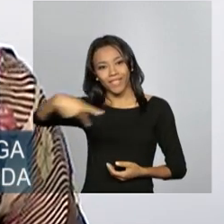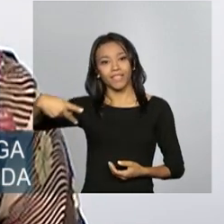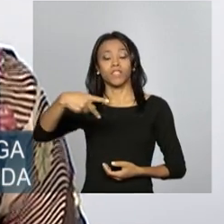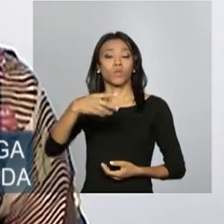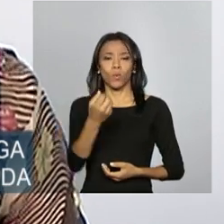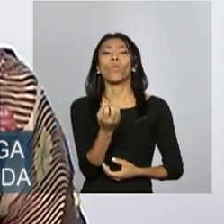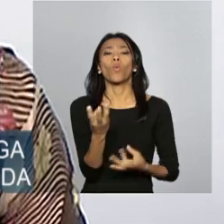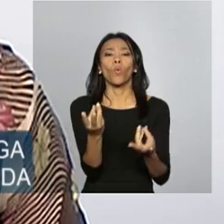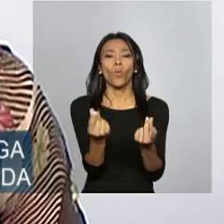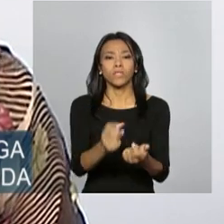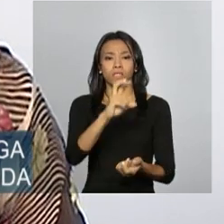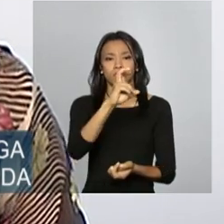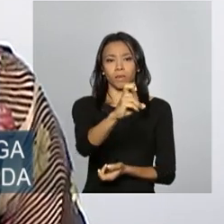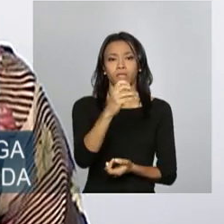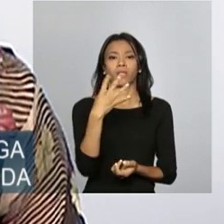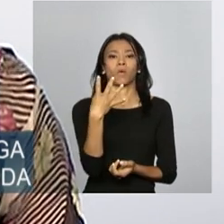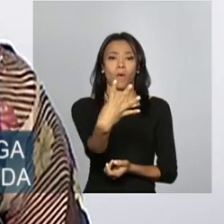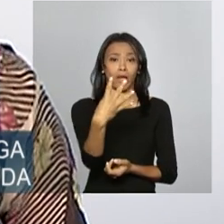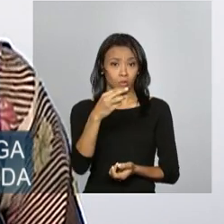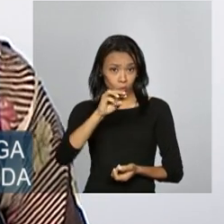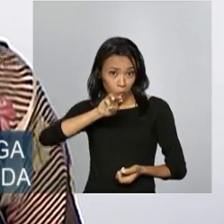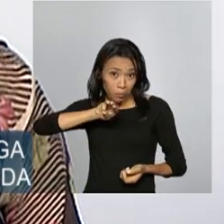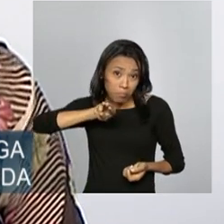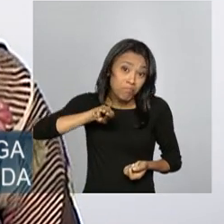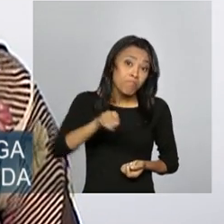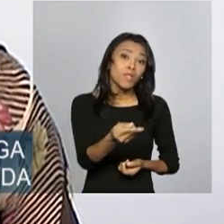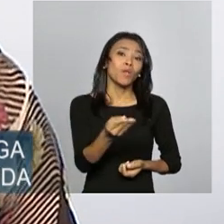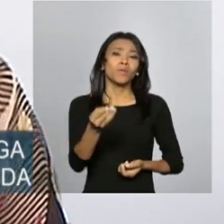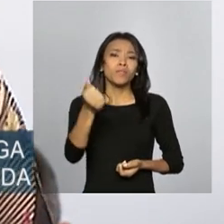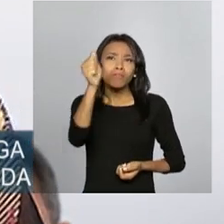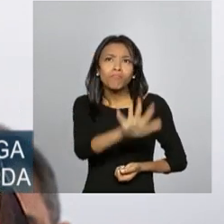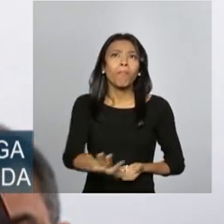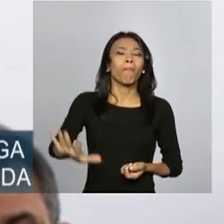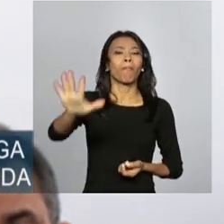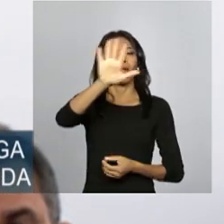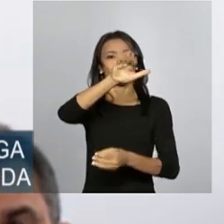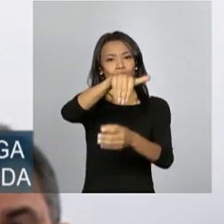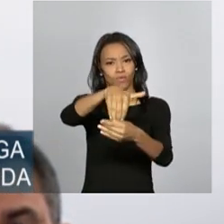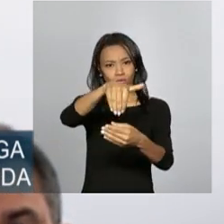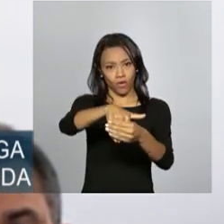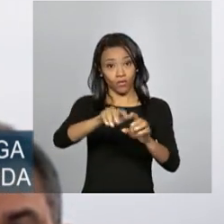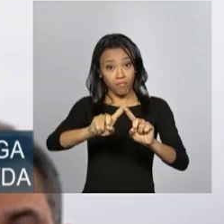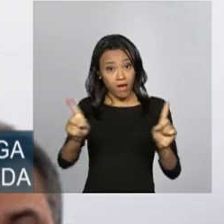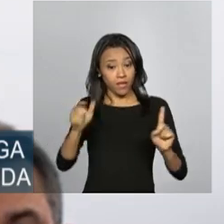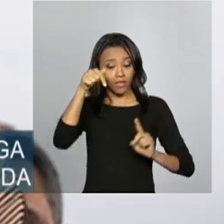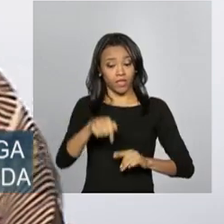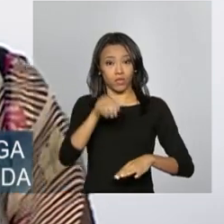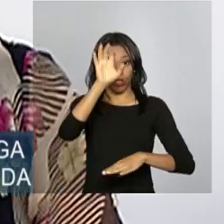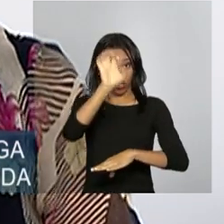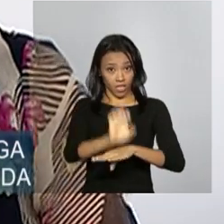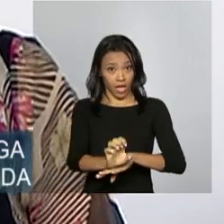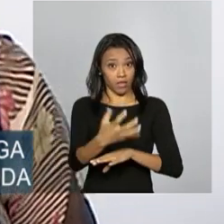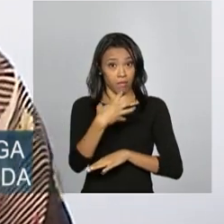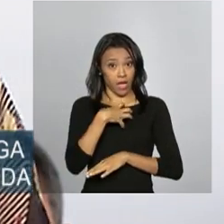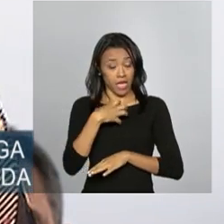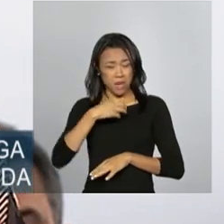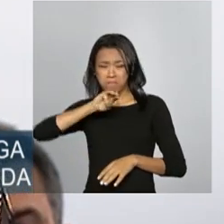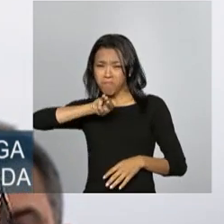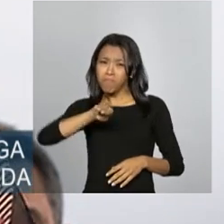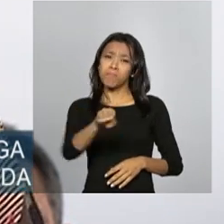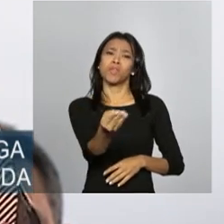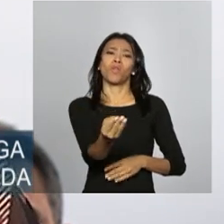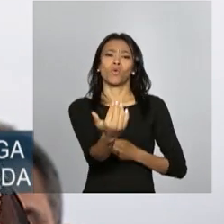54 milhões de votos em todo o Brasil. Mas a Bahia me deu, desses milhões de